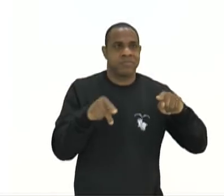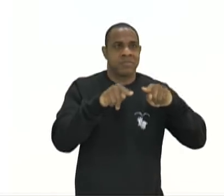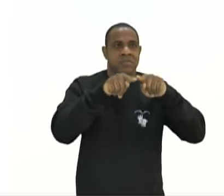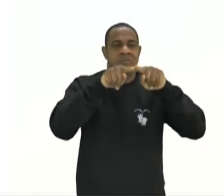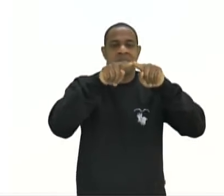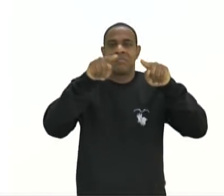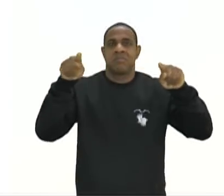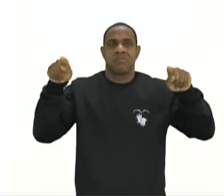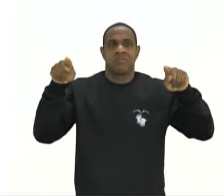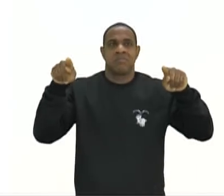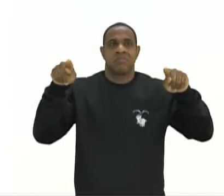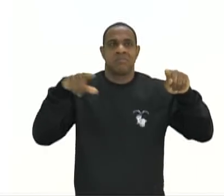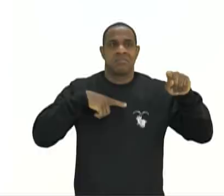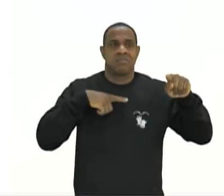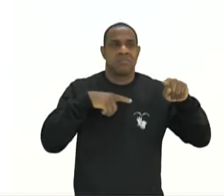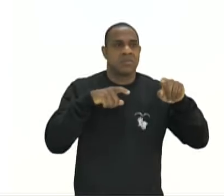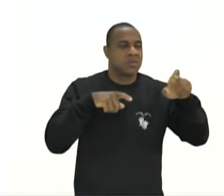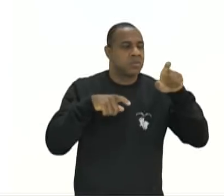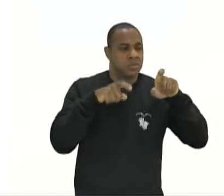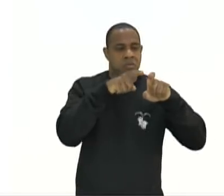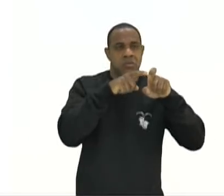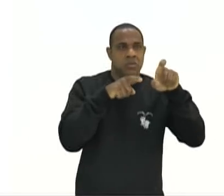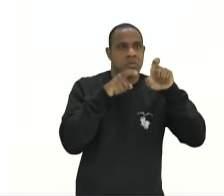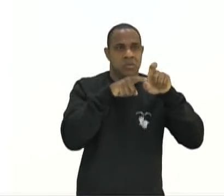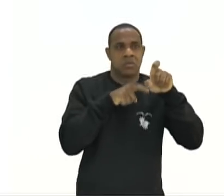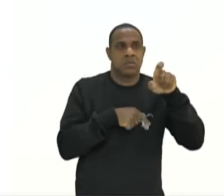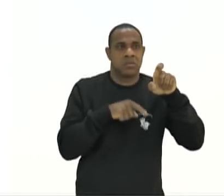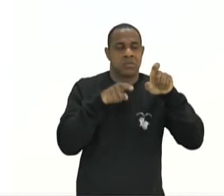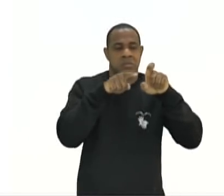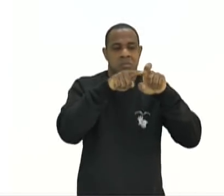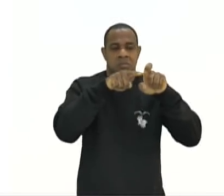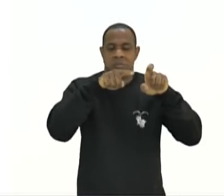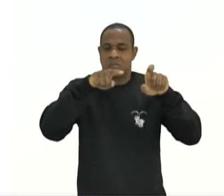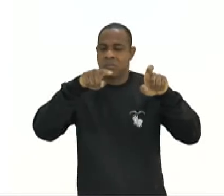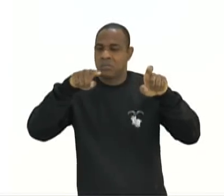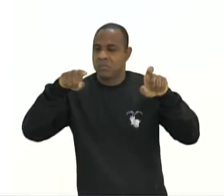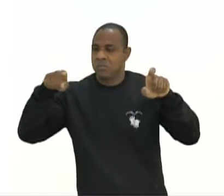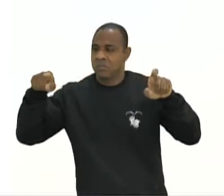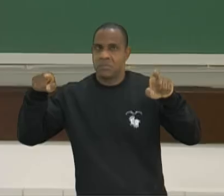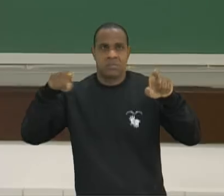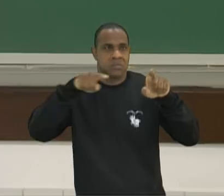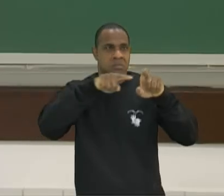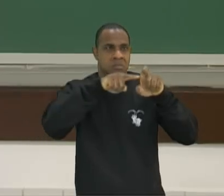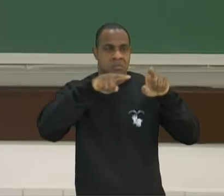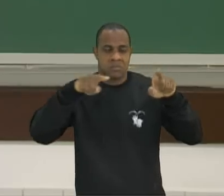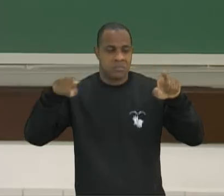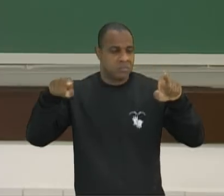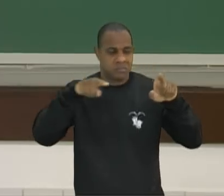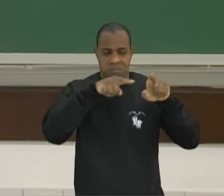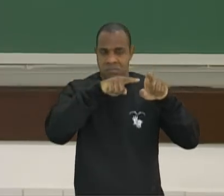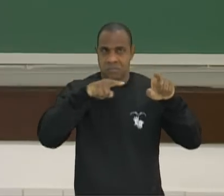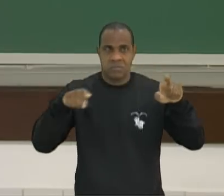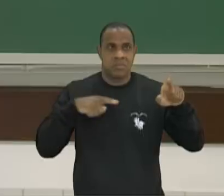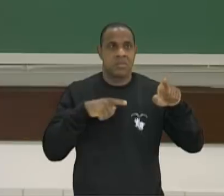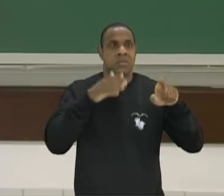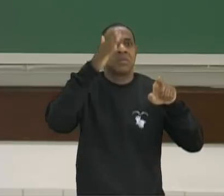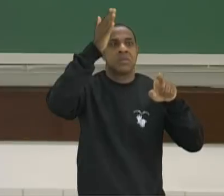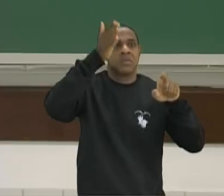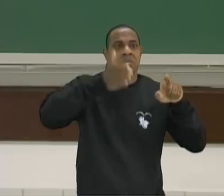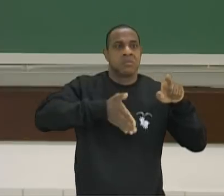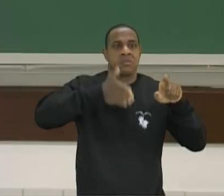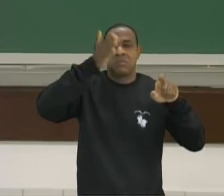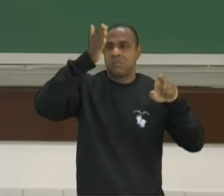tenho o eixo X como correspondência e tenho essa frente de onda na vertical perpendicular a esse eixo e ela